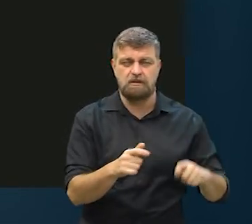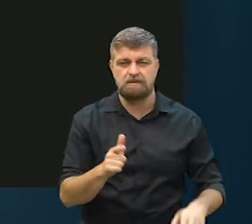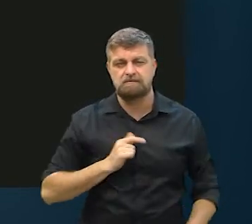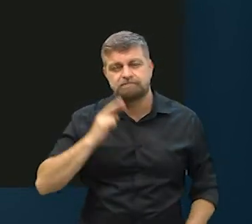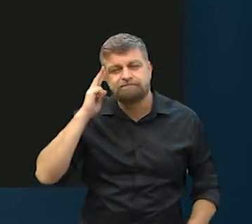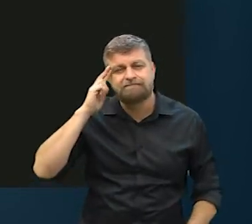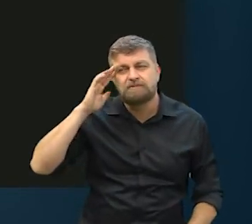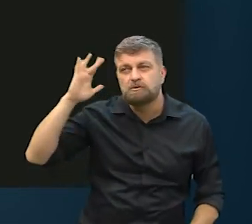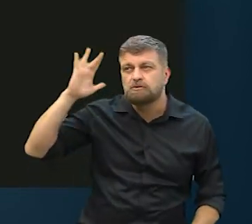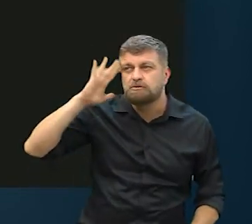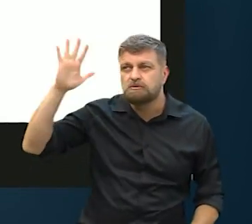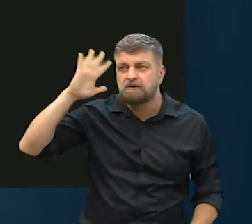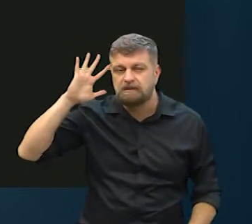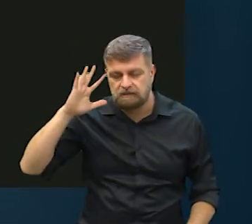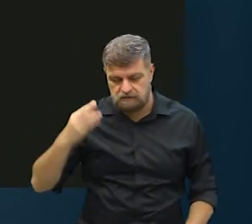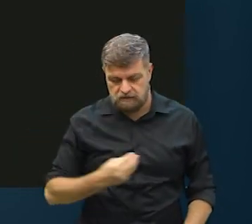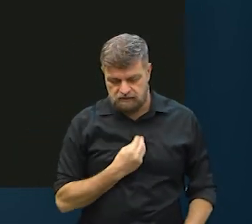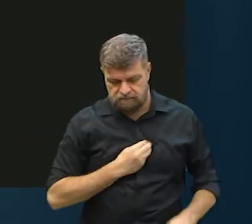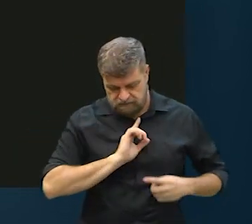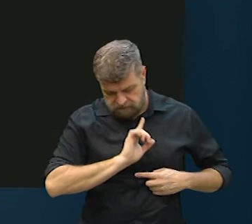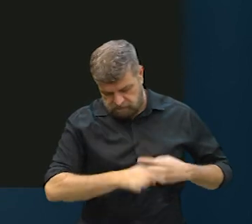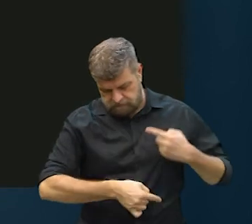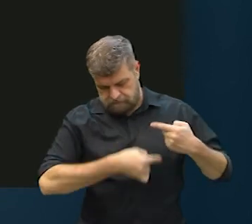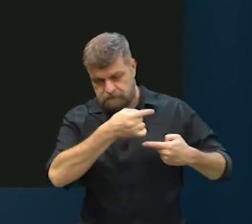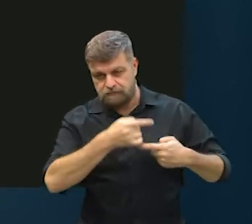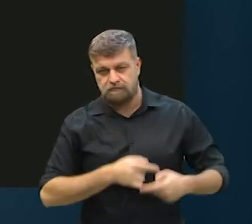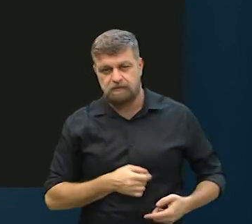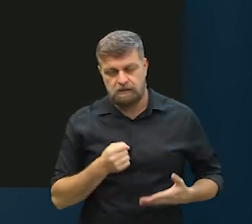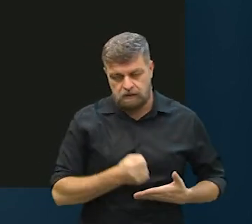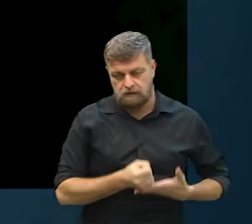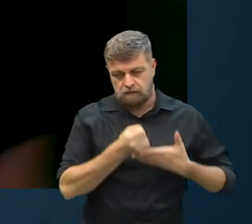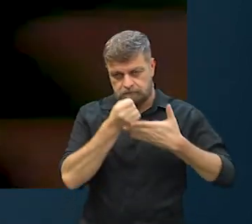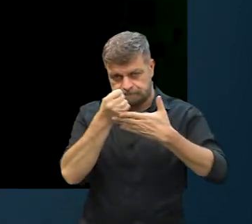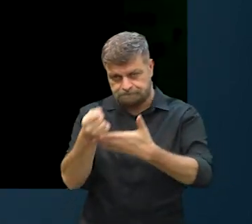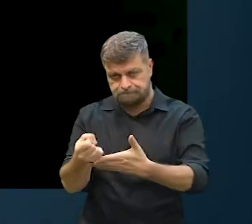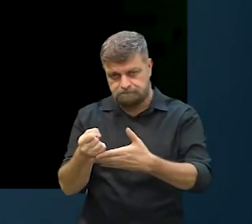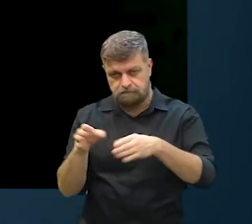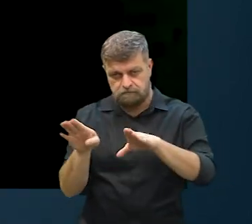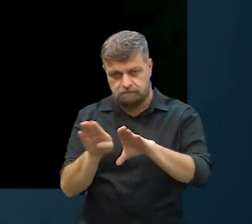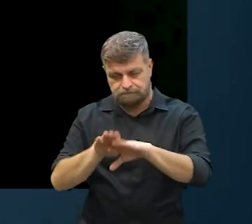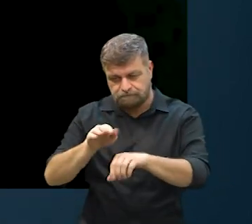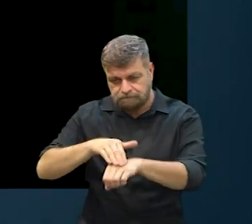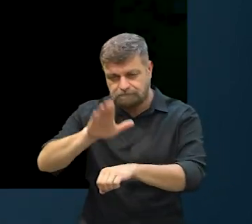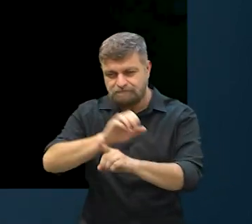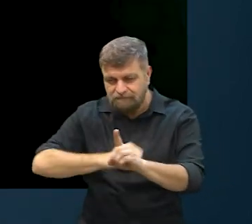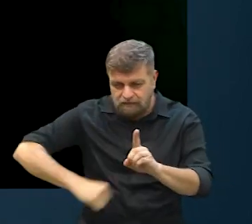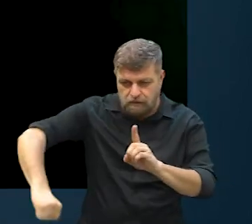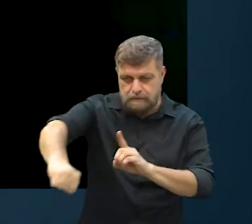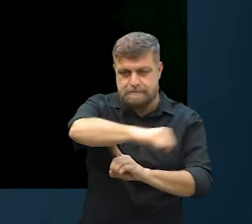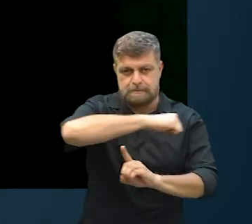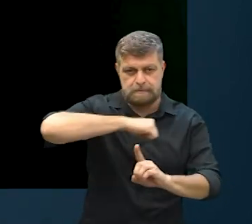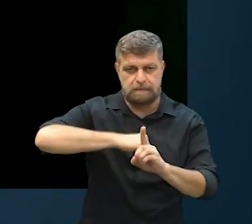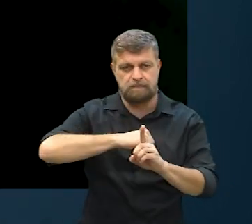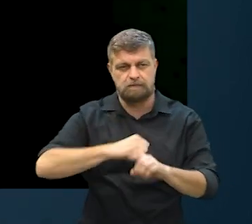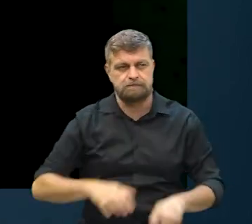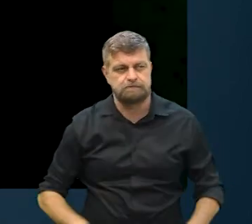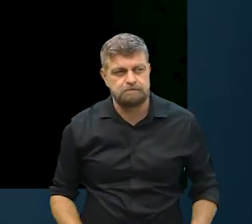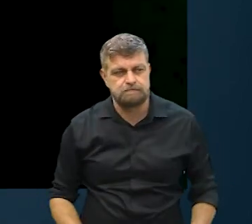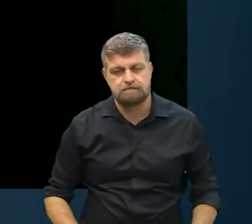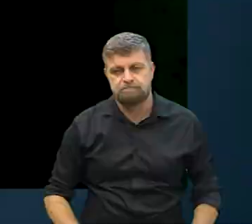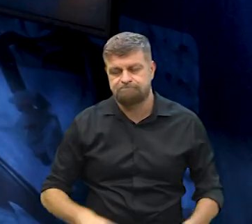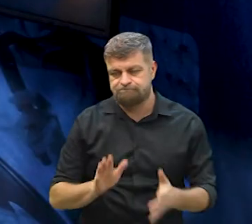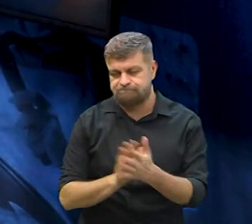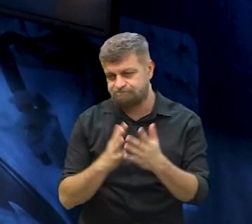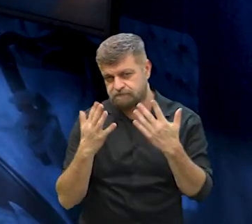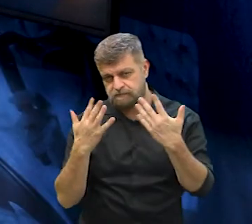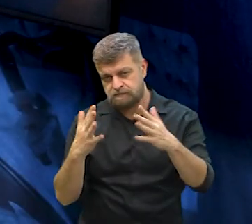podem sonhar e mudar o seu patamar de vida e contribuir também ainda mais com a sociedade, com o seu